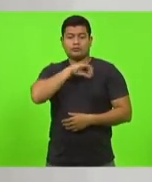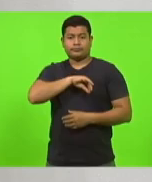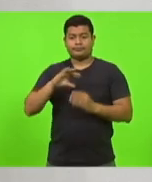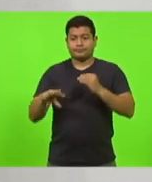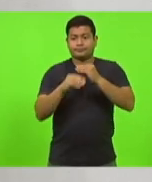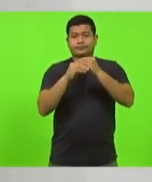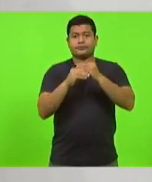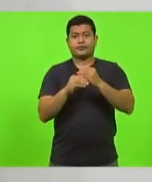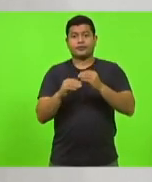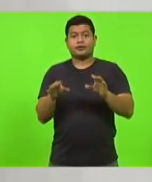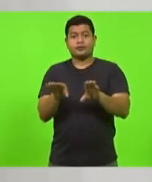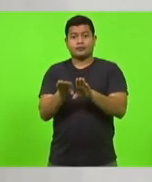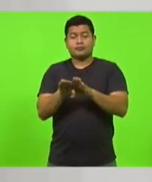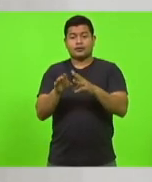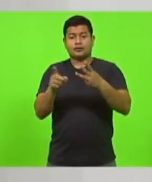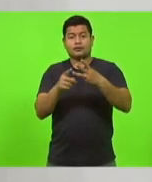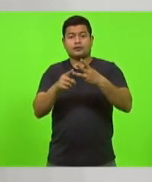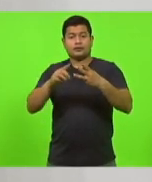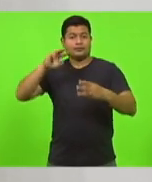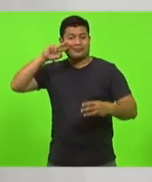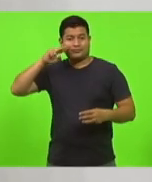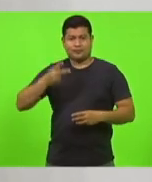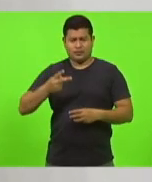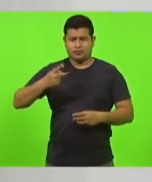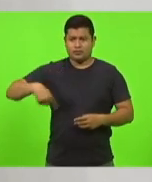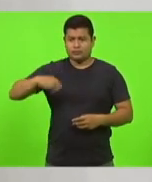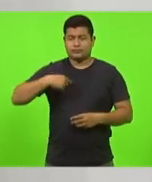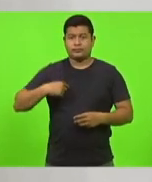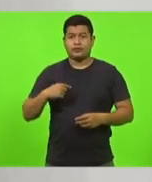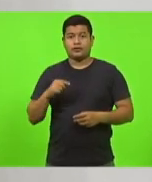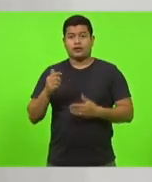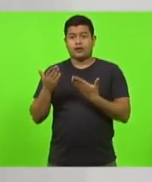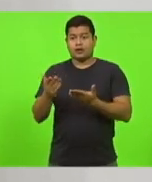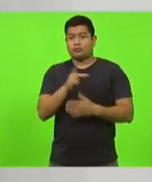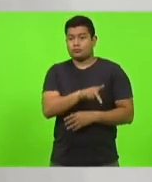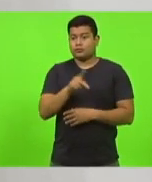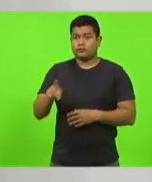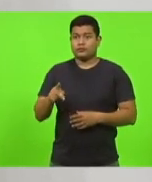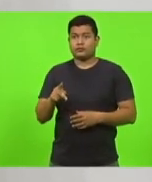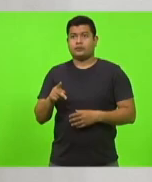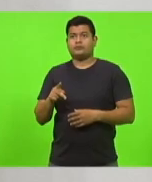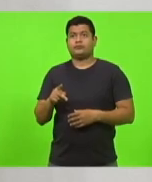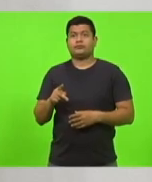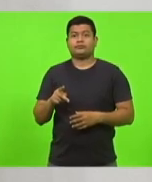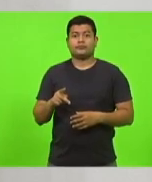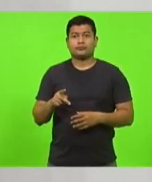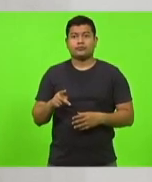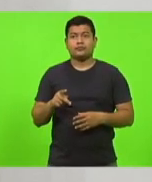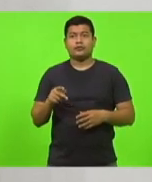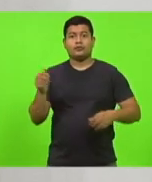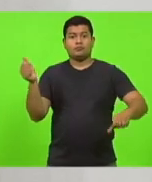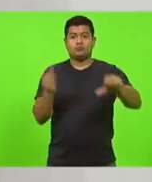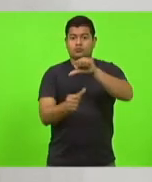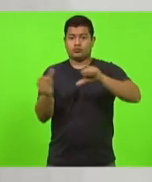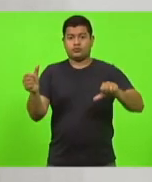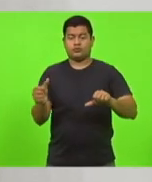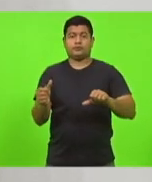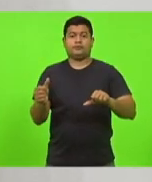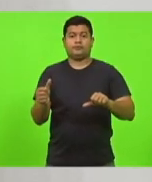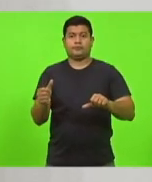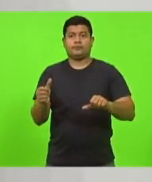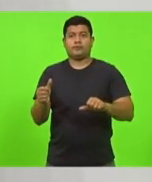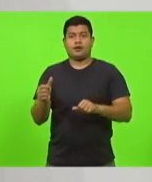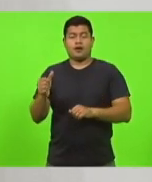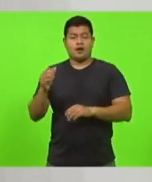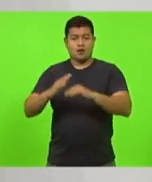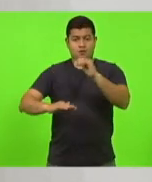uma conquista, que é quando o professor sai da letra, muda o nível de habilitação,